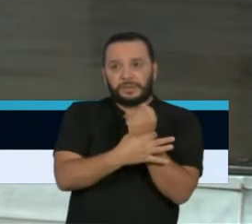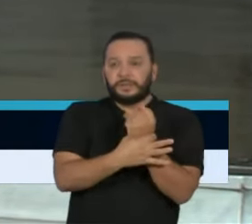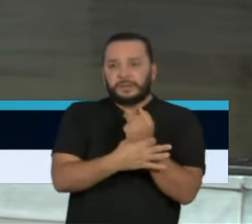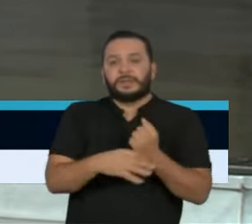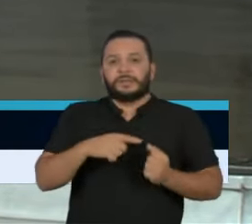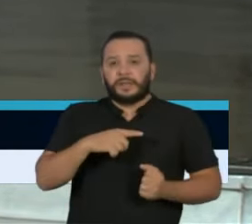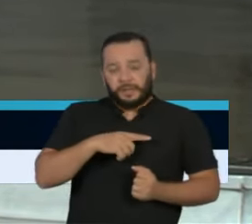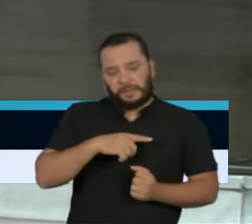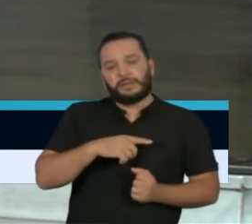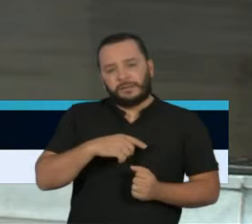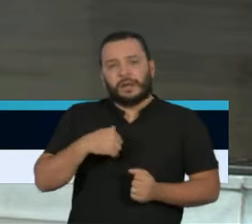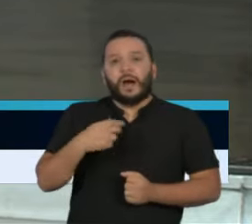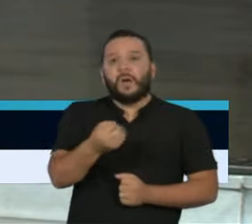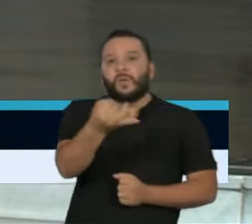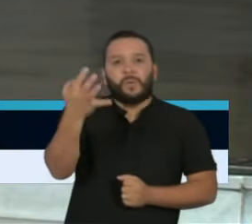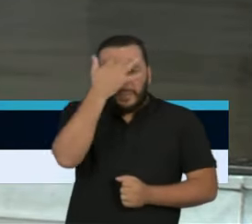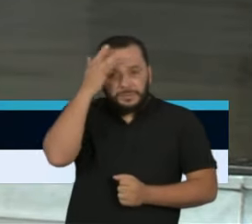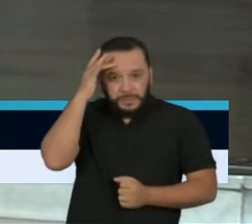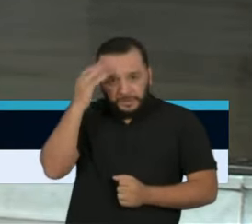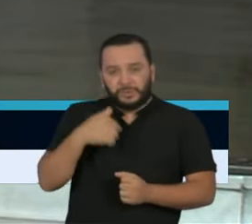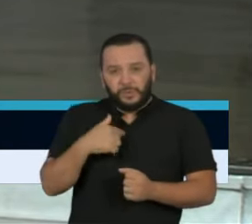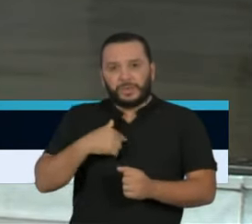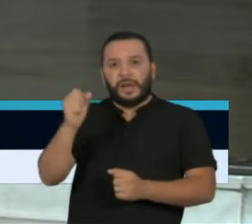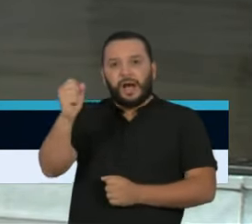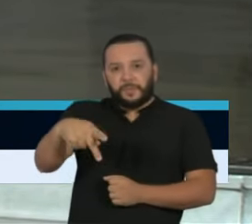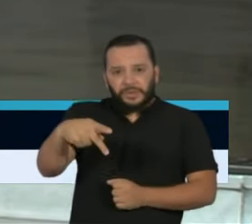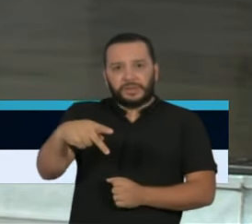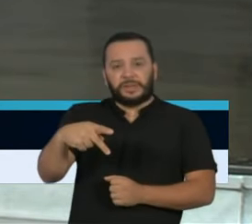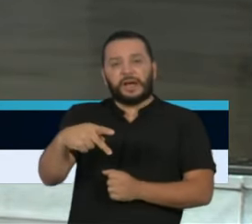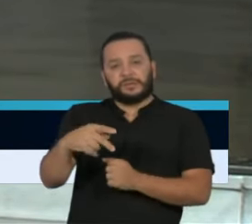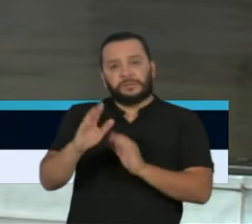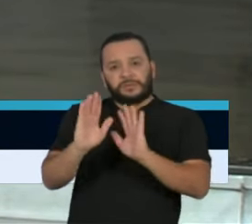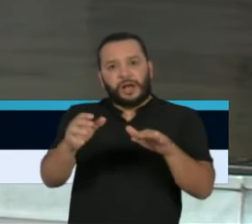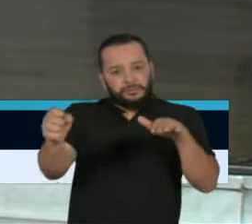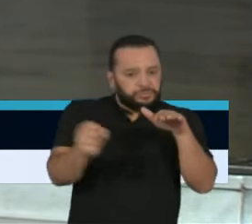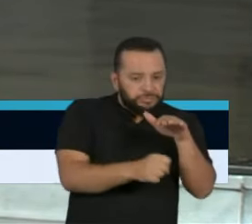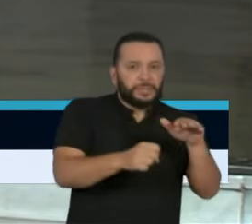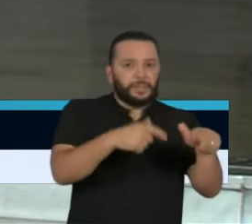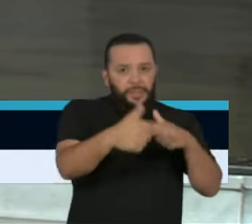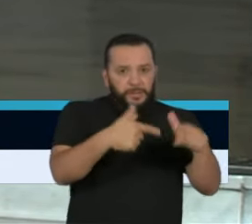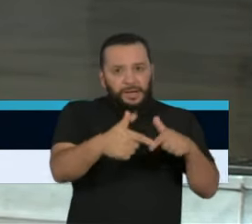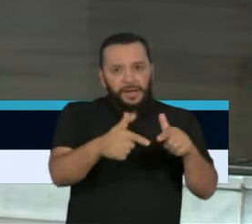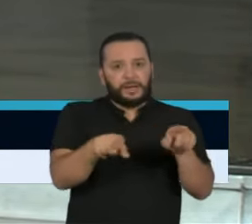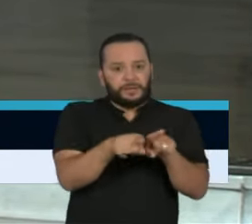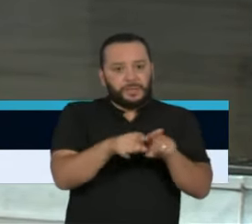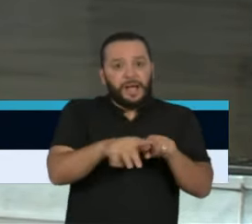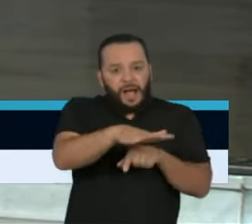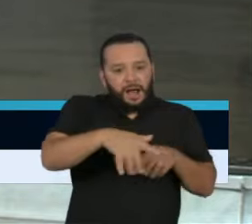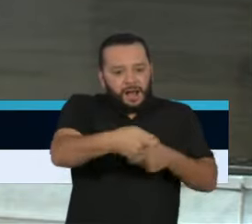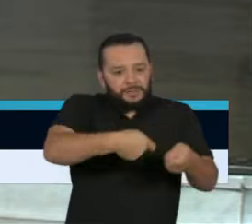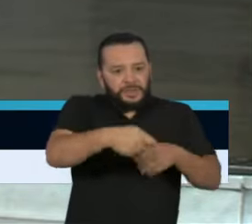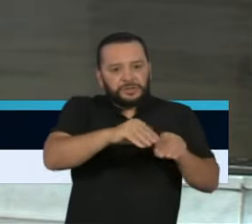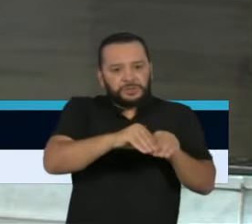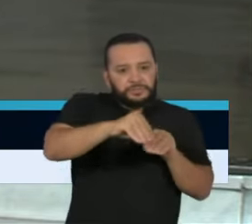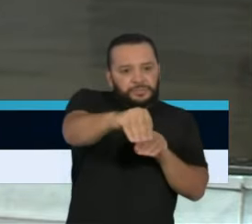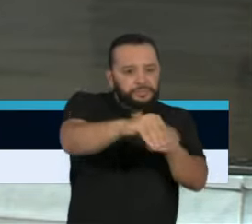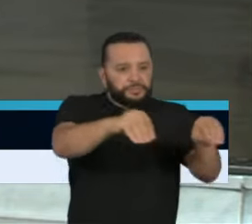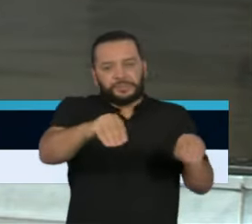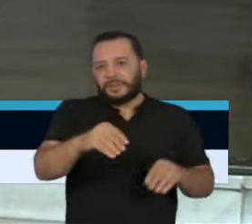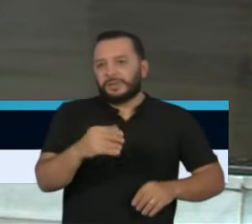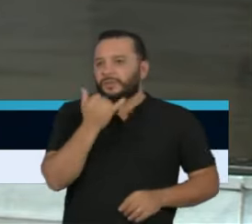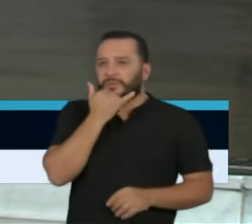administrativo para ir para a linha de frente e botando o pessoal no administrativo. Não dá para, nesse momento, a gente abrir concurso,